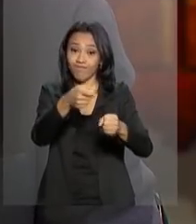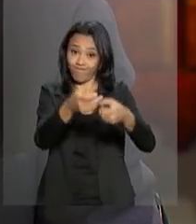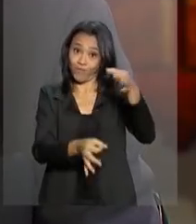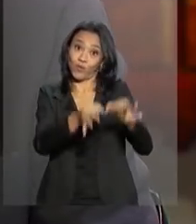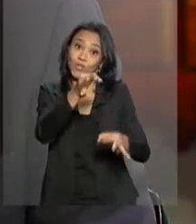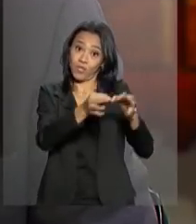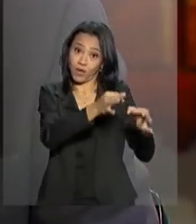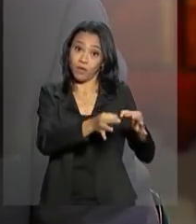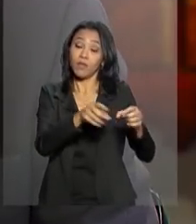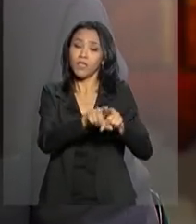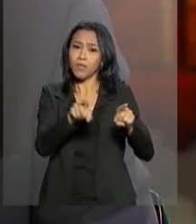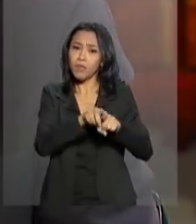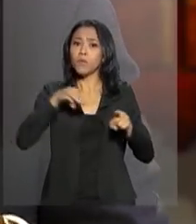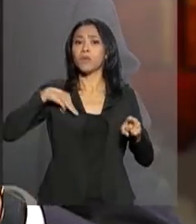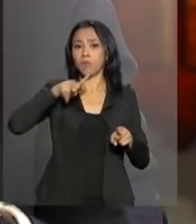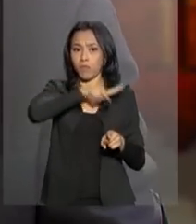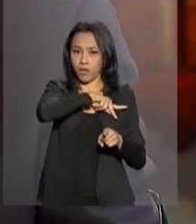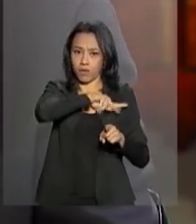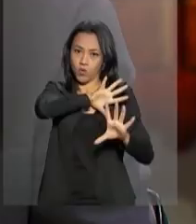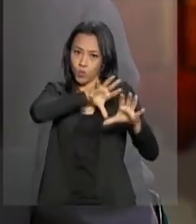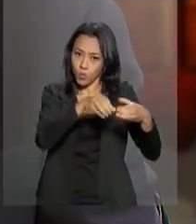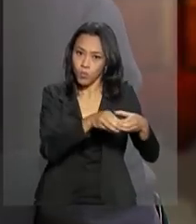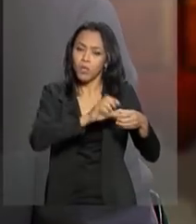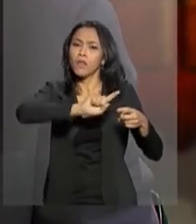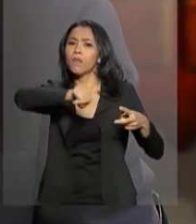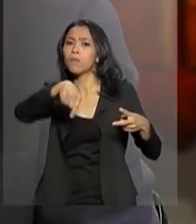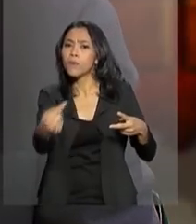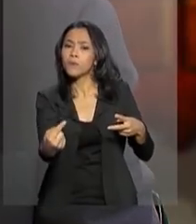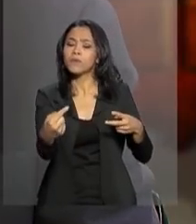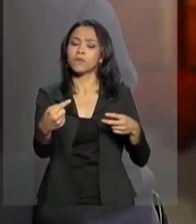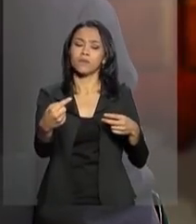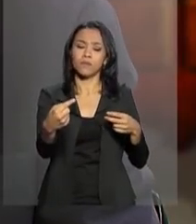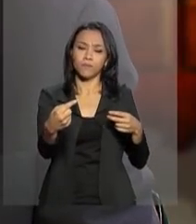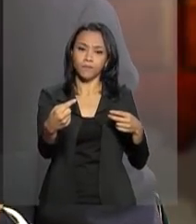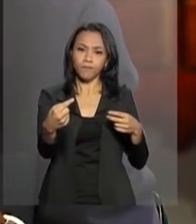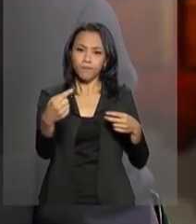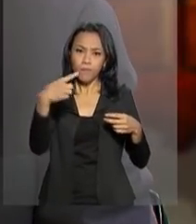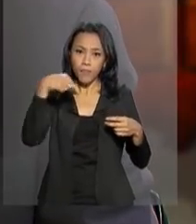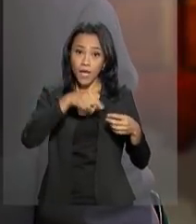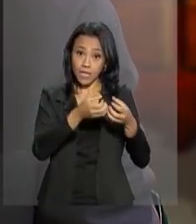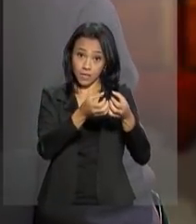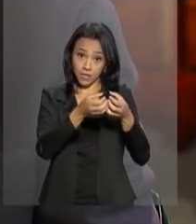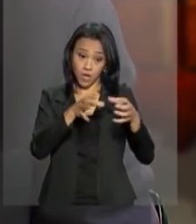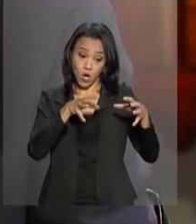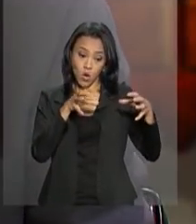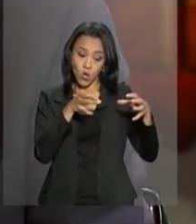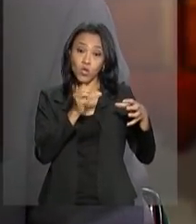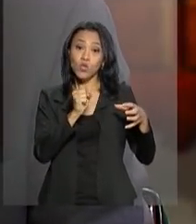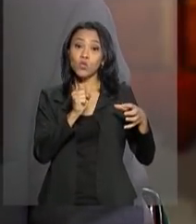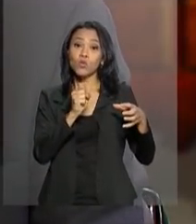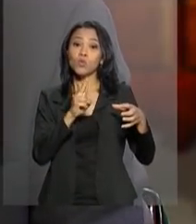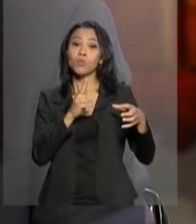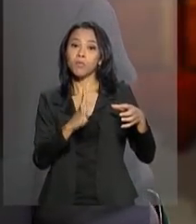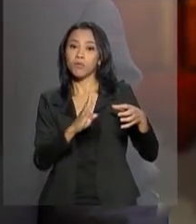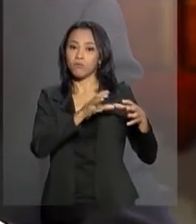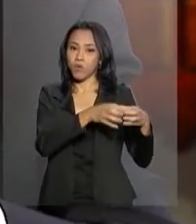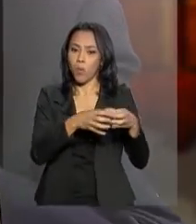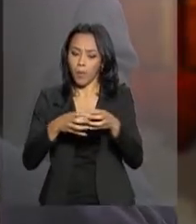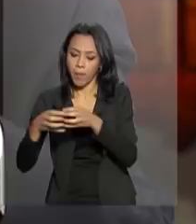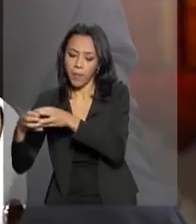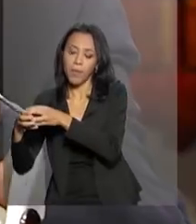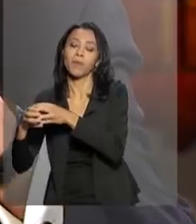e do Ministério Público. Não é? Depois, estas subcomissões concluíram seus trabalhos,